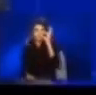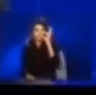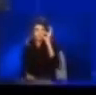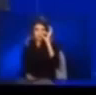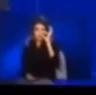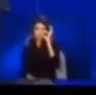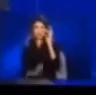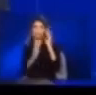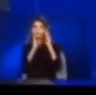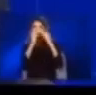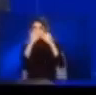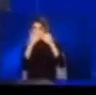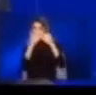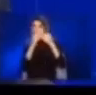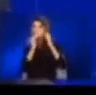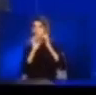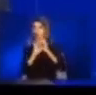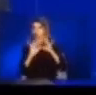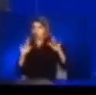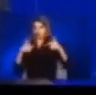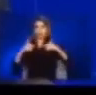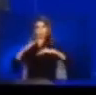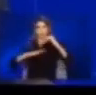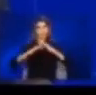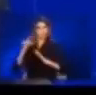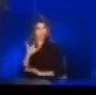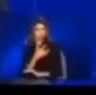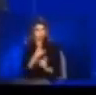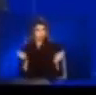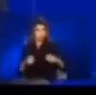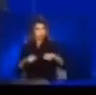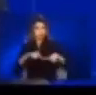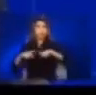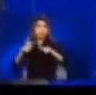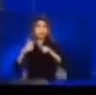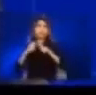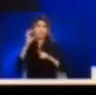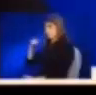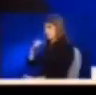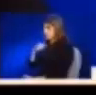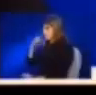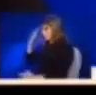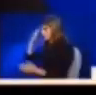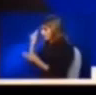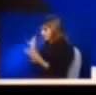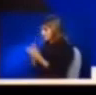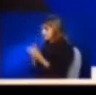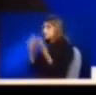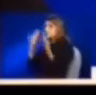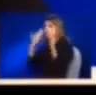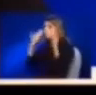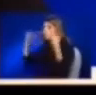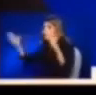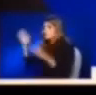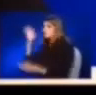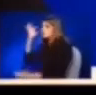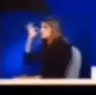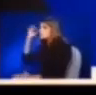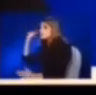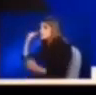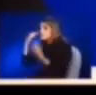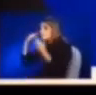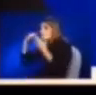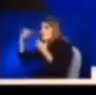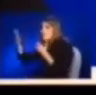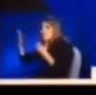com a cobertura de micropore pode ser liberado para profissionais de saúde, considerando que se trata de um adorno? Como está descrito que o piercing externo